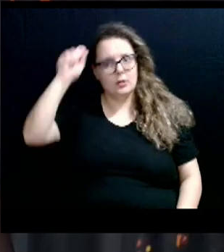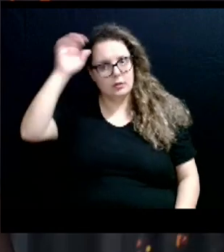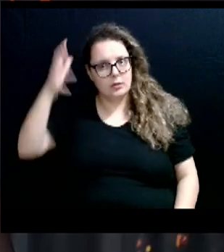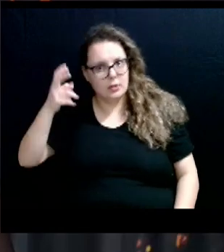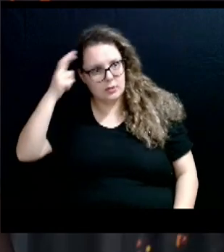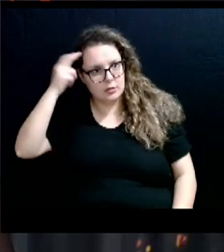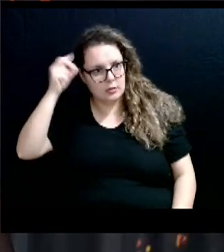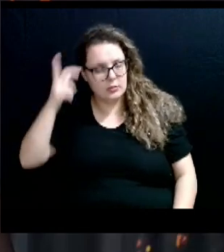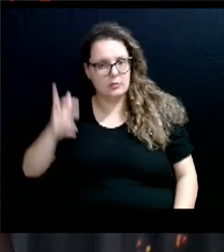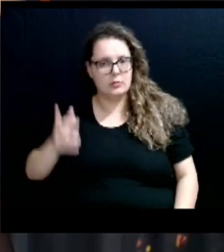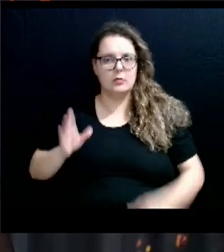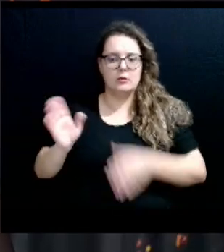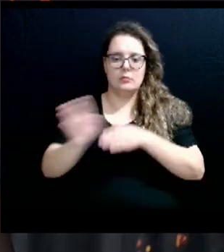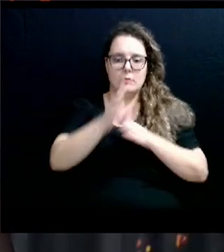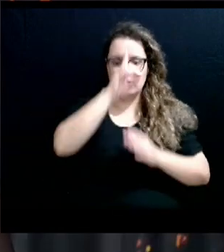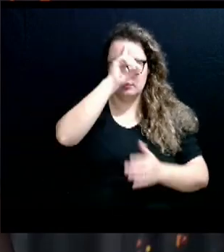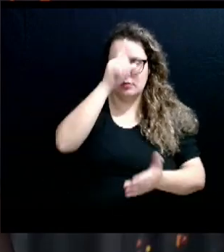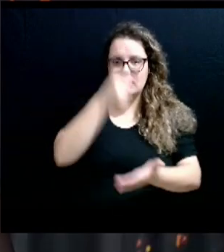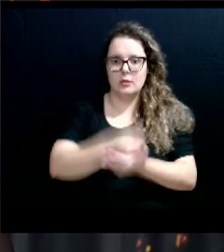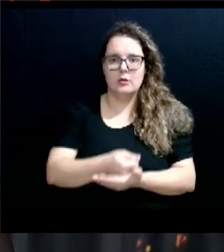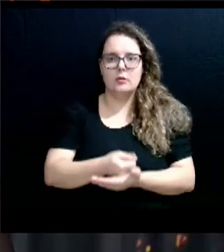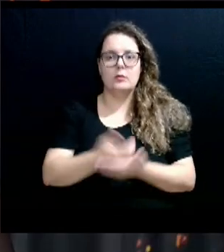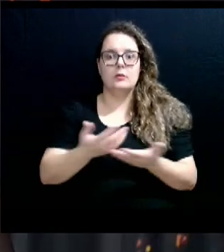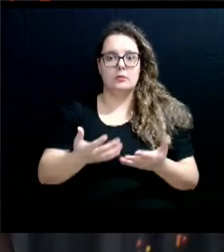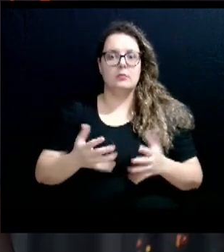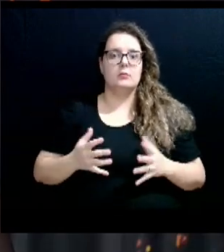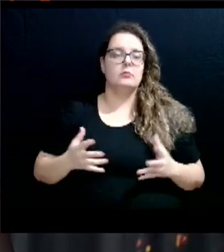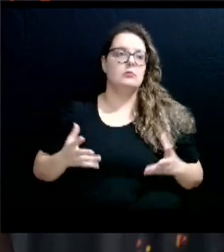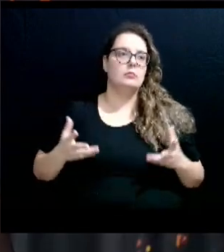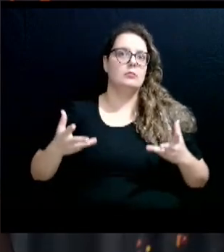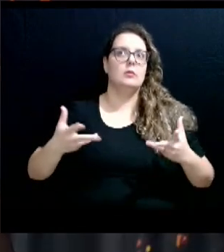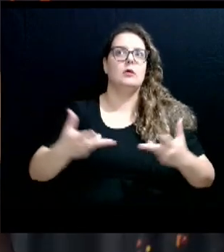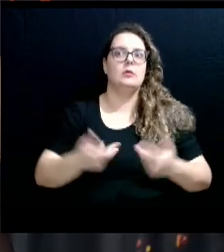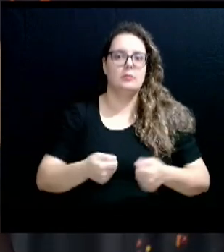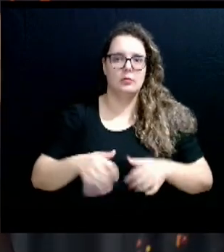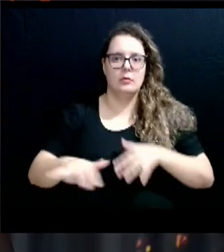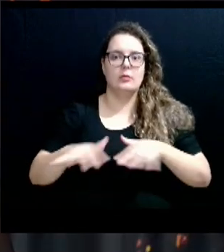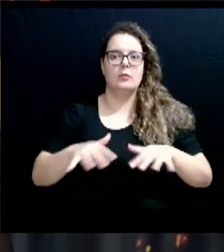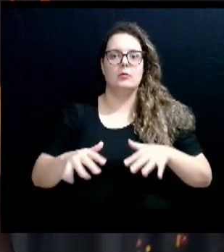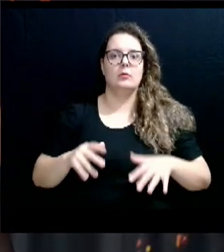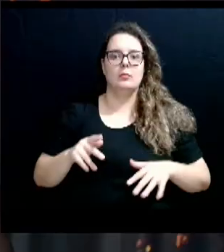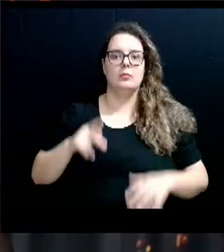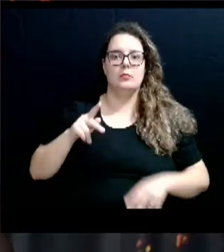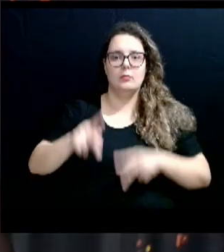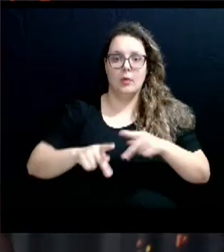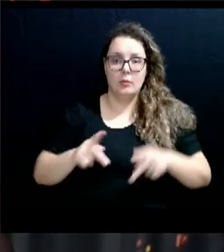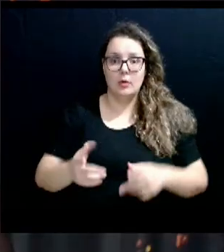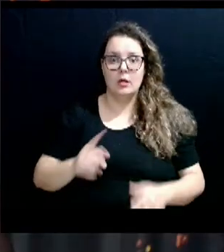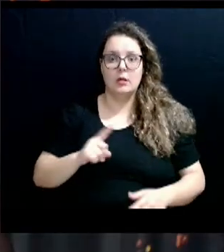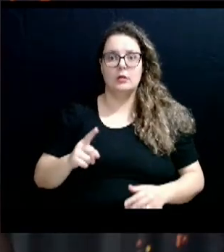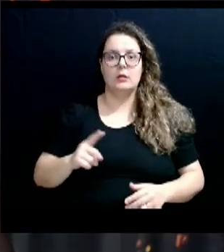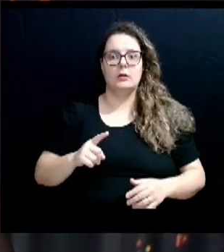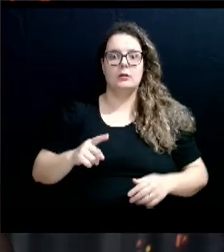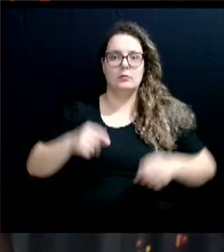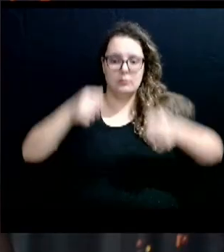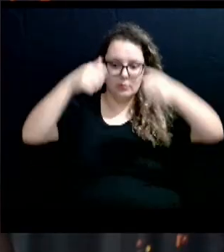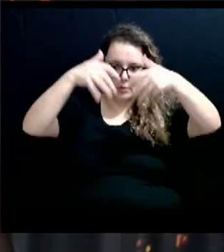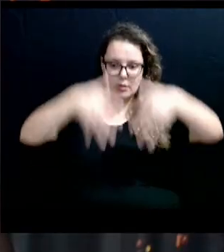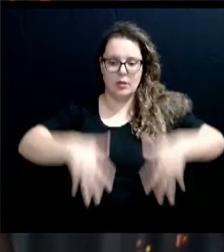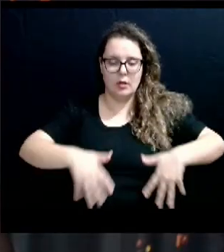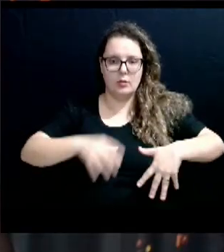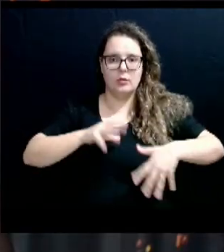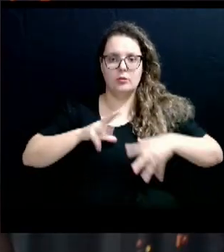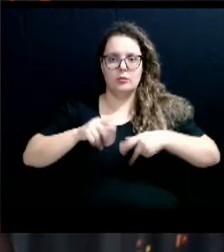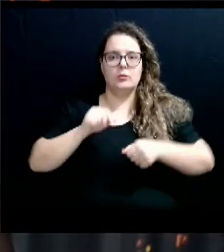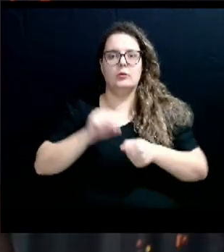de decisões mais colaborativas, num movimento mais circular, não naquele naquela verticalização, né, de tudo que a gente faz. Então,